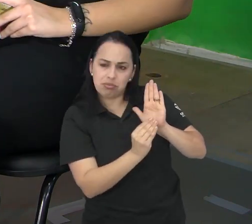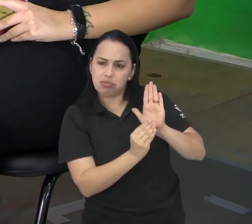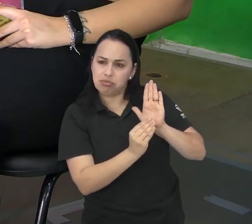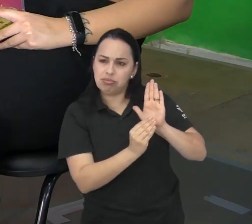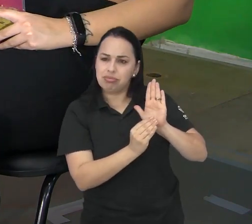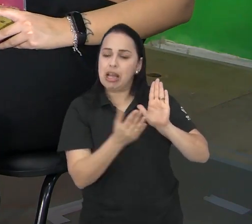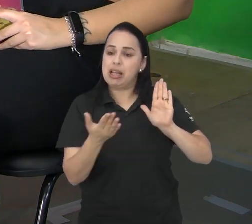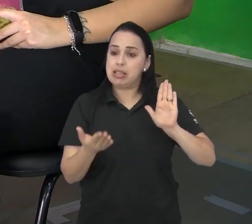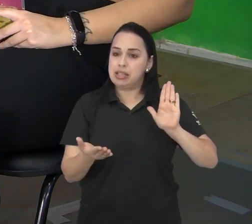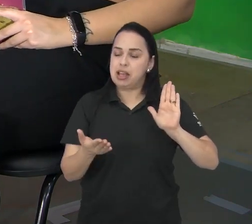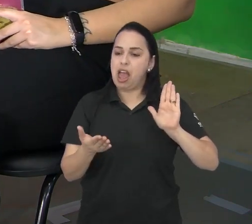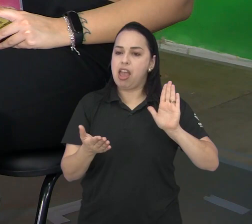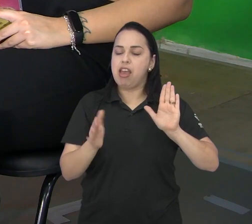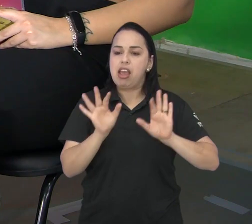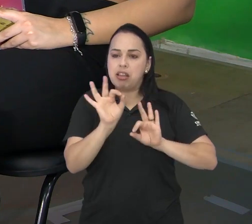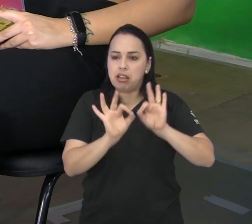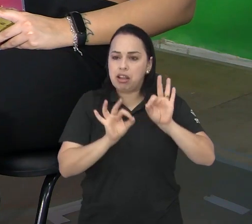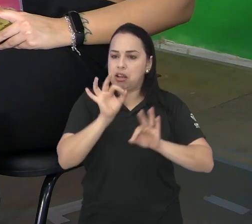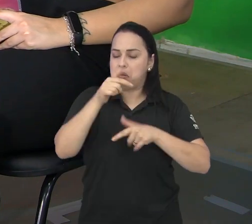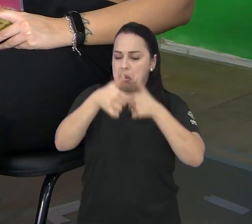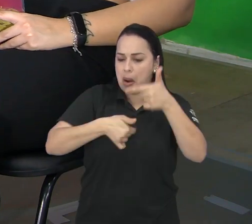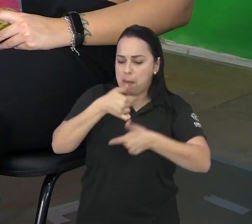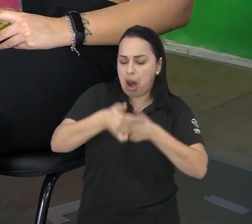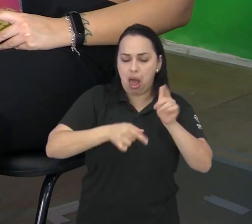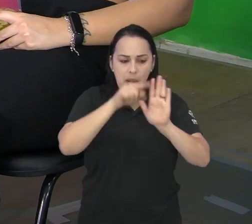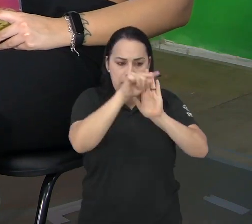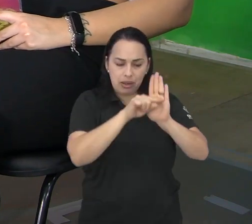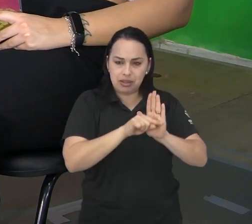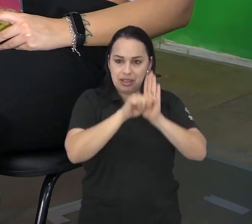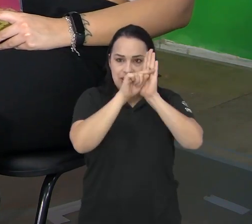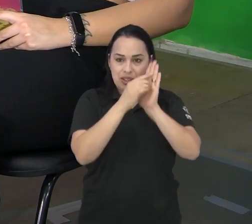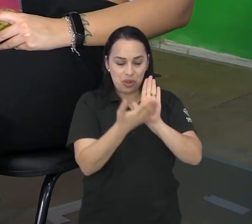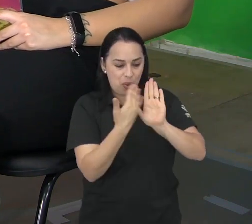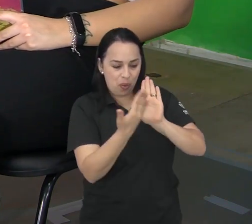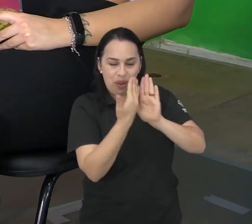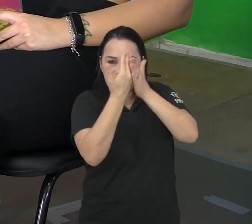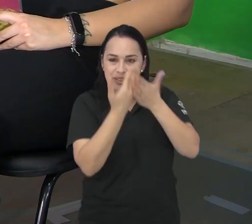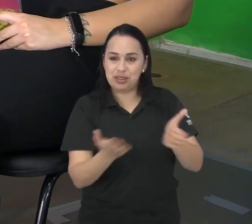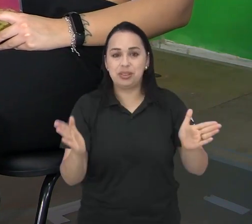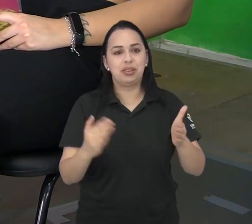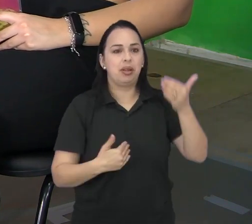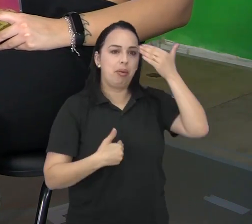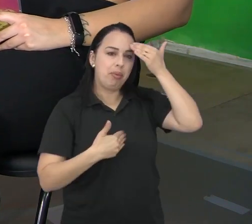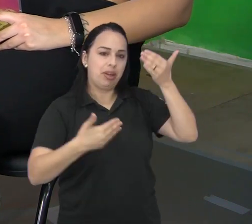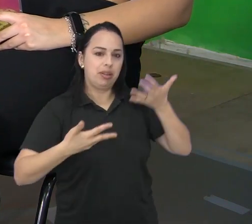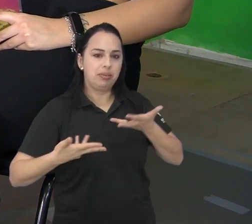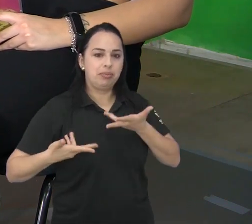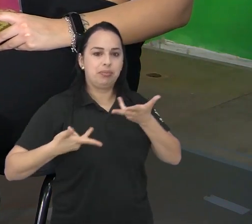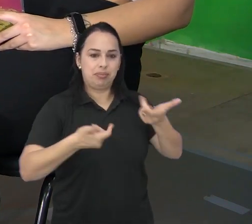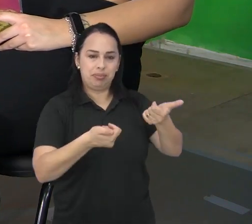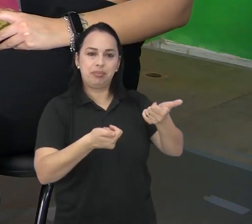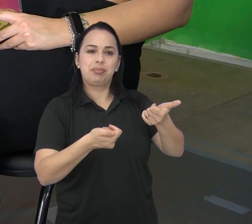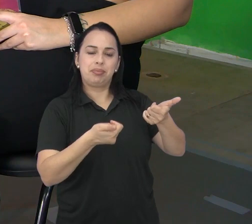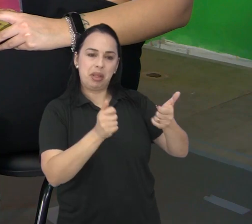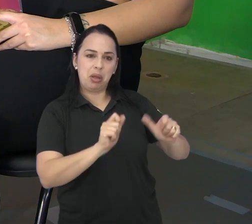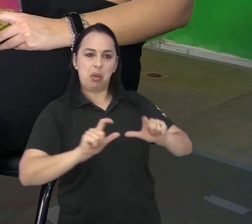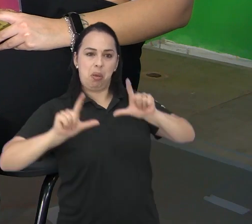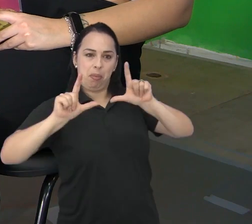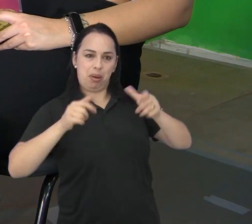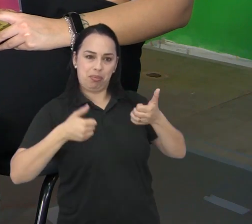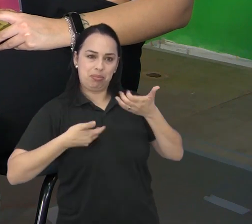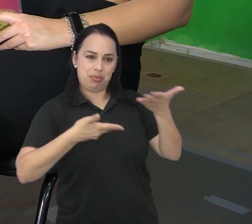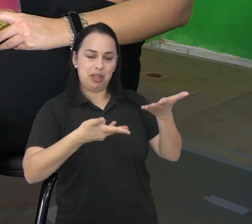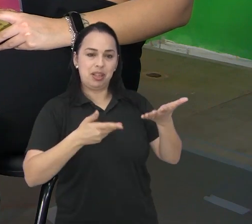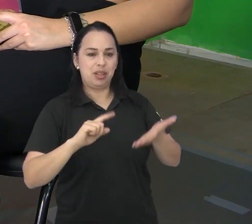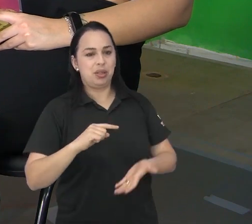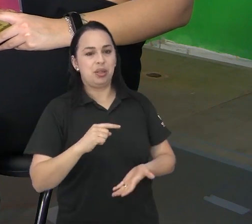sistematizar e tal, e fazer todo esse trabalho de pesquisa e lançar o livro. Tá, eu agradeço o convite do programa. Estamos